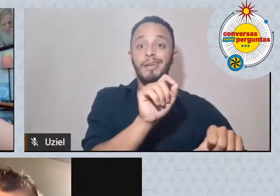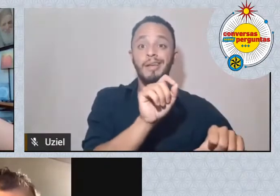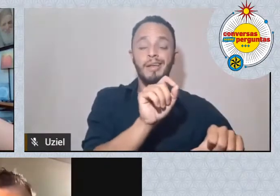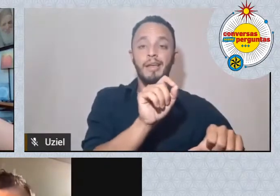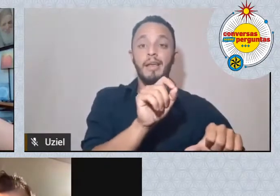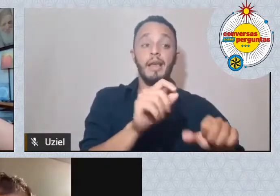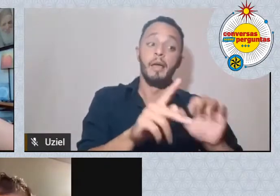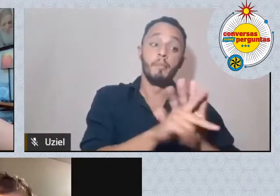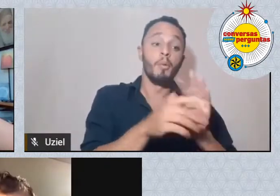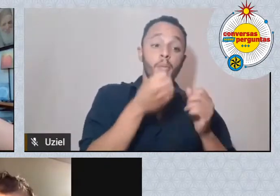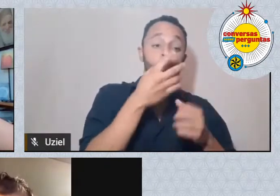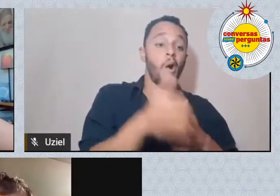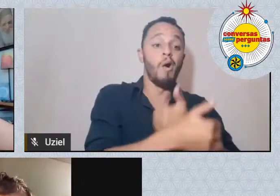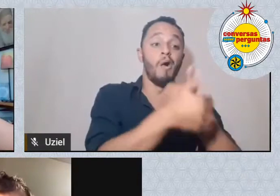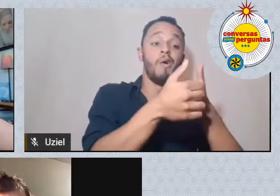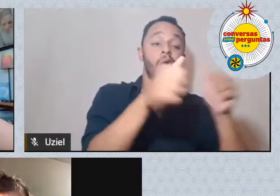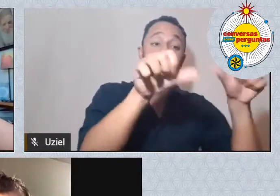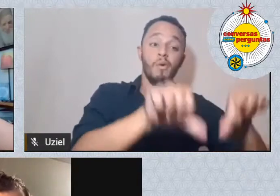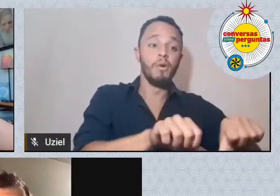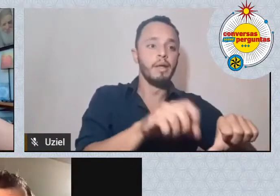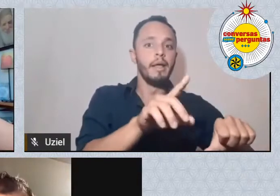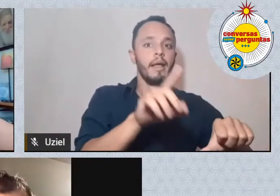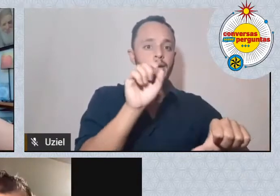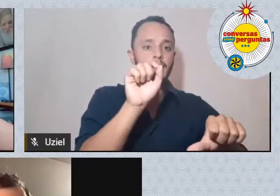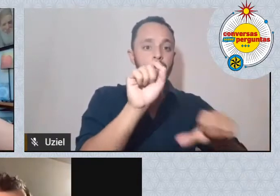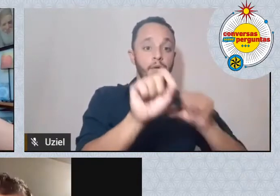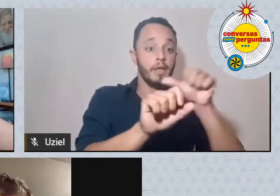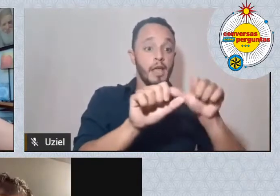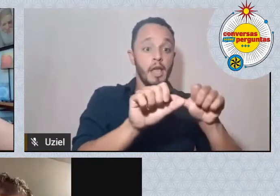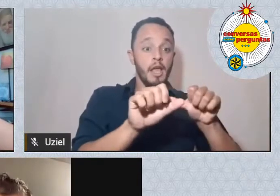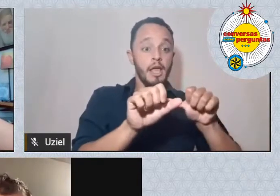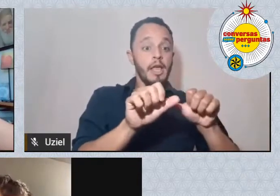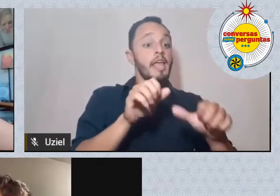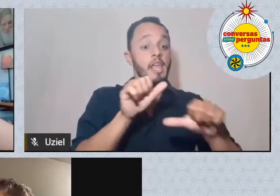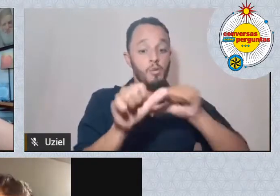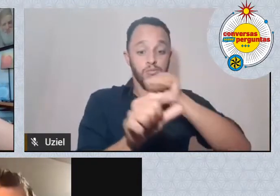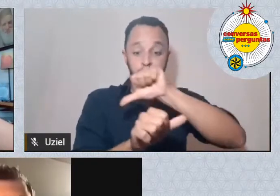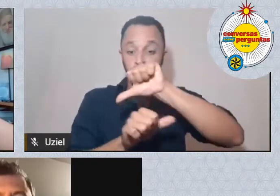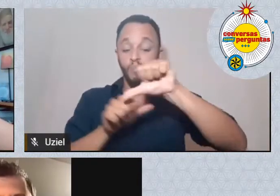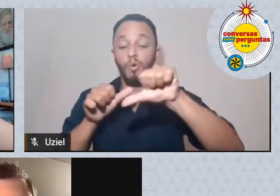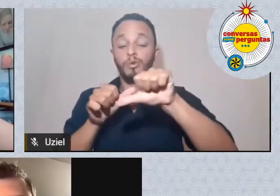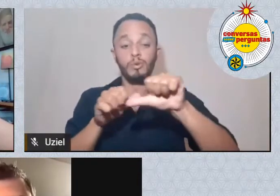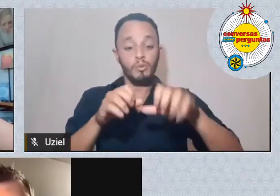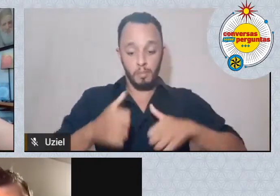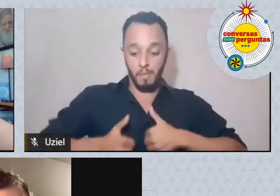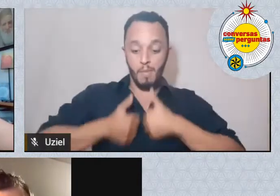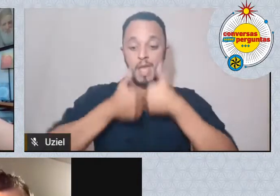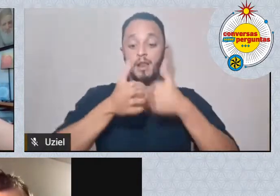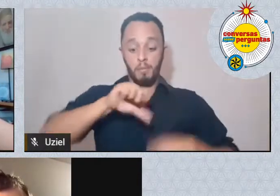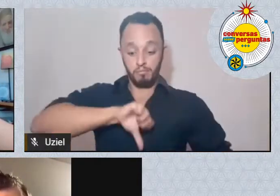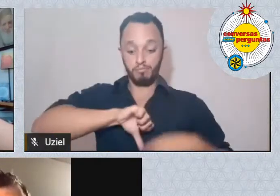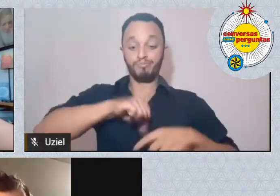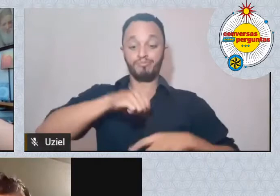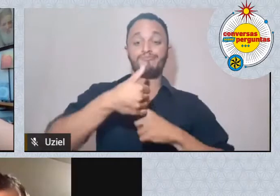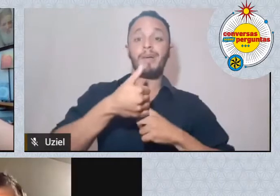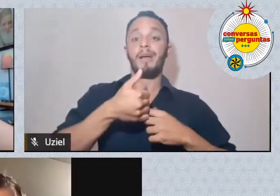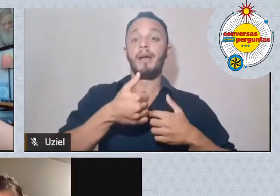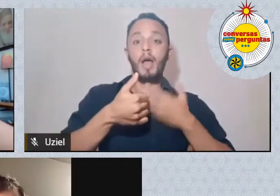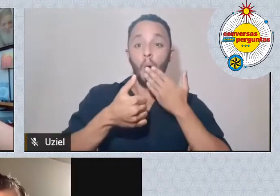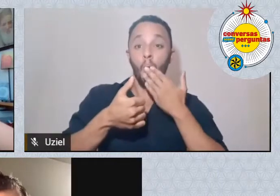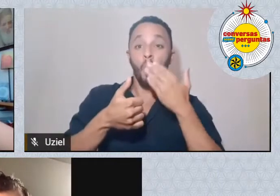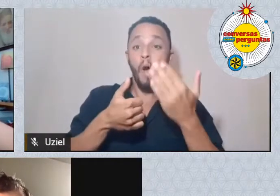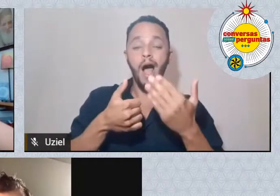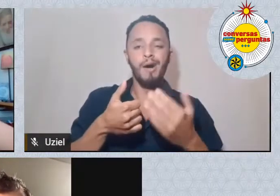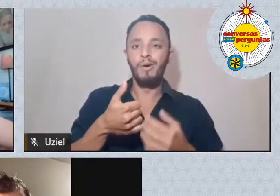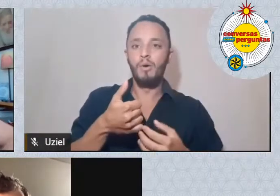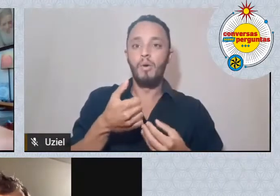para se recompor. Né? E esse demora para se recompor é quanto de ato você precisa. Comece a experimentar